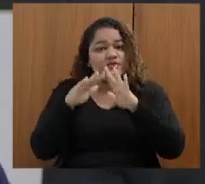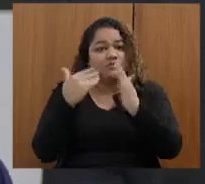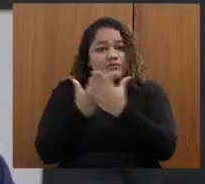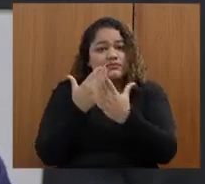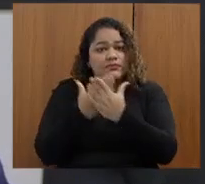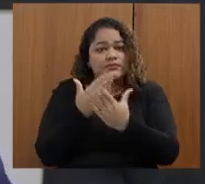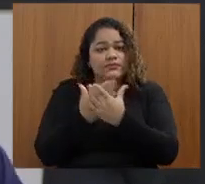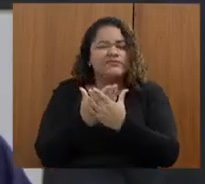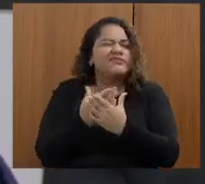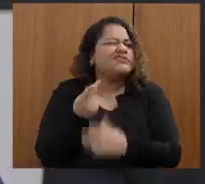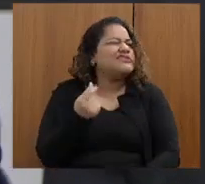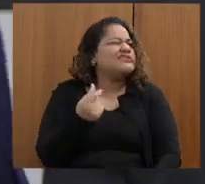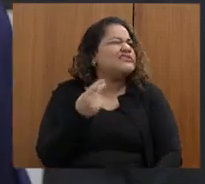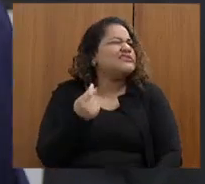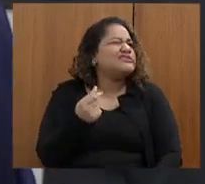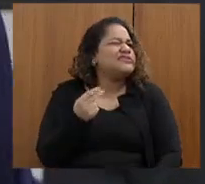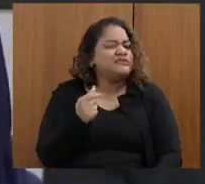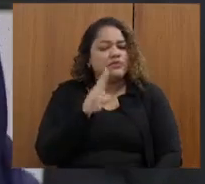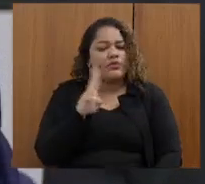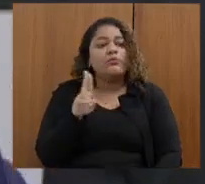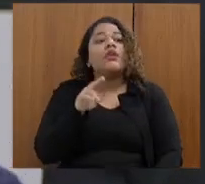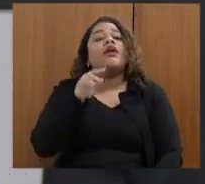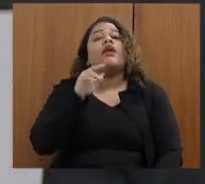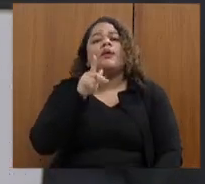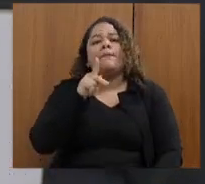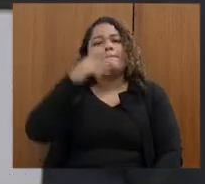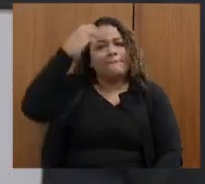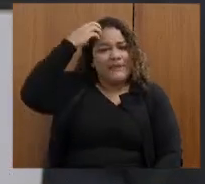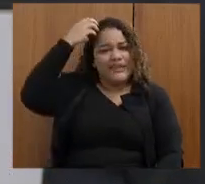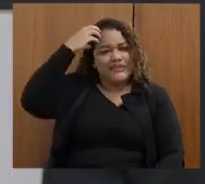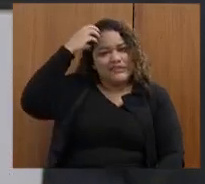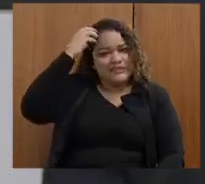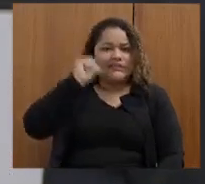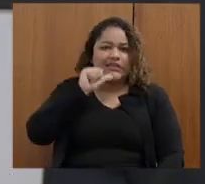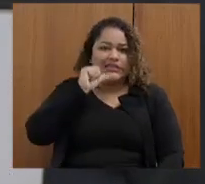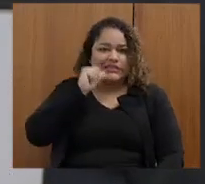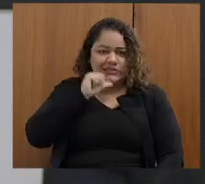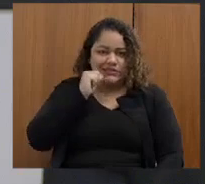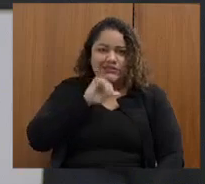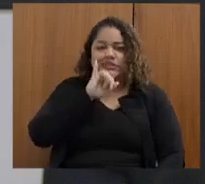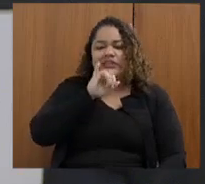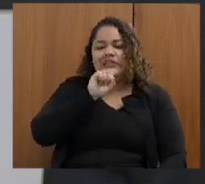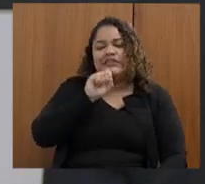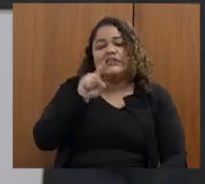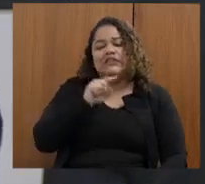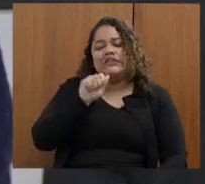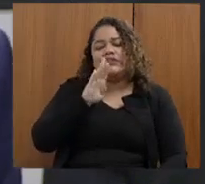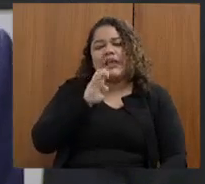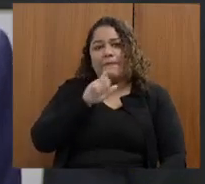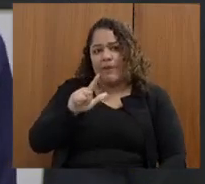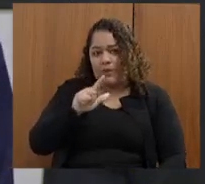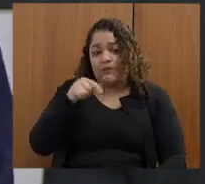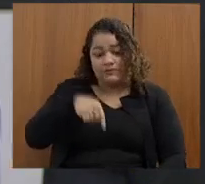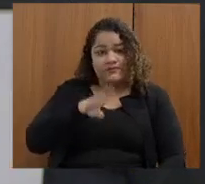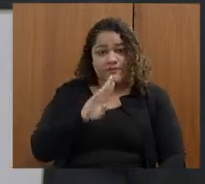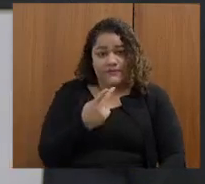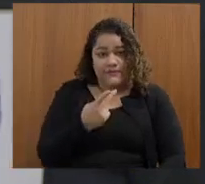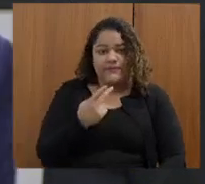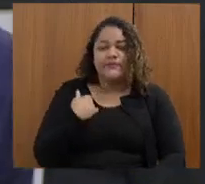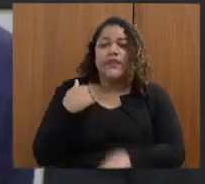me fugiu o nome a Princesa Isabel aqui em Belo Horizonte Eu conversei com os diretores